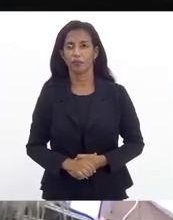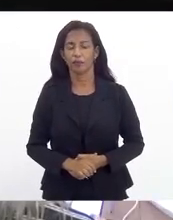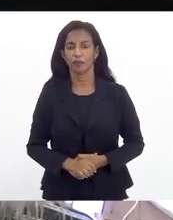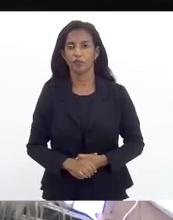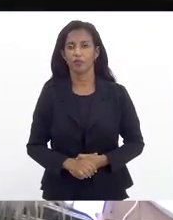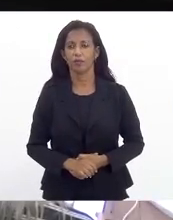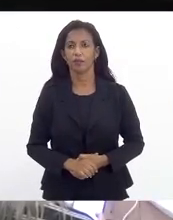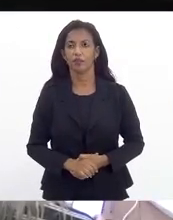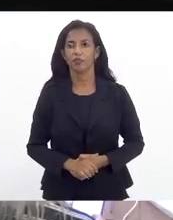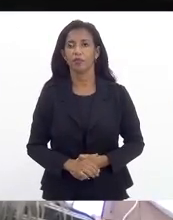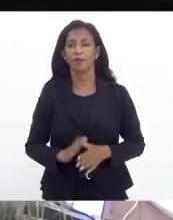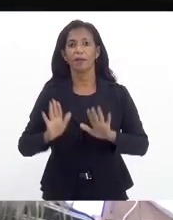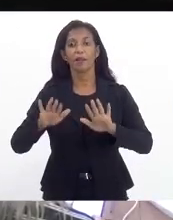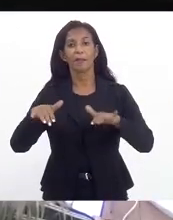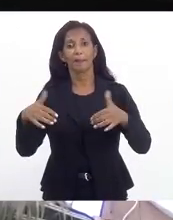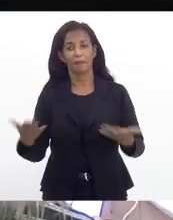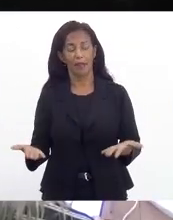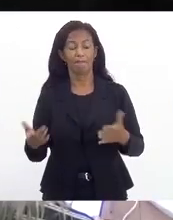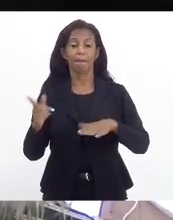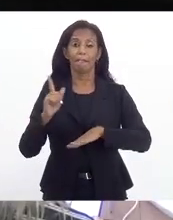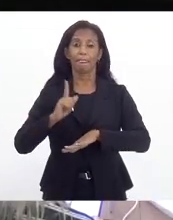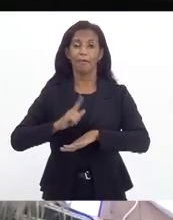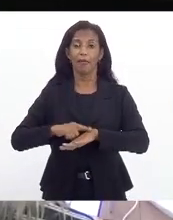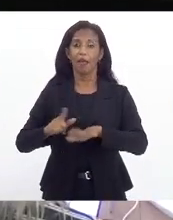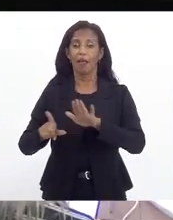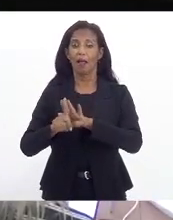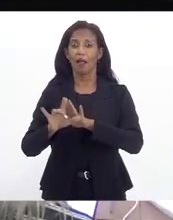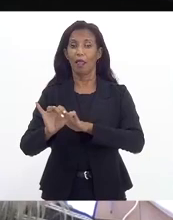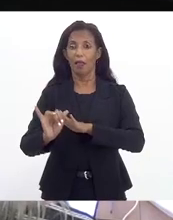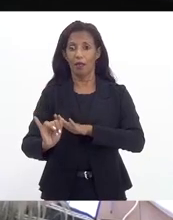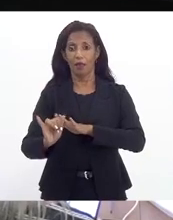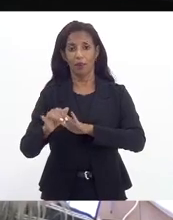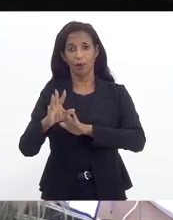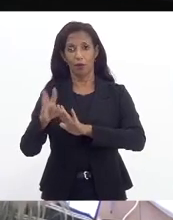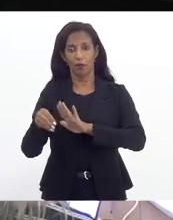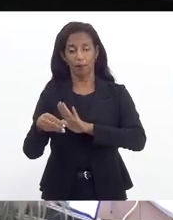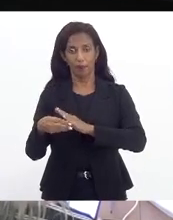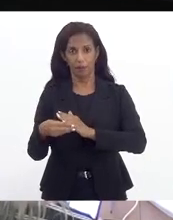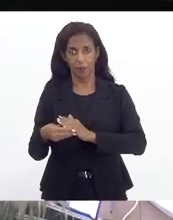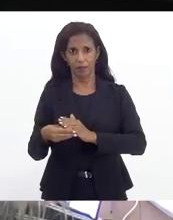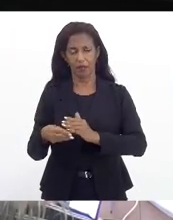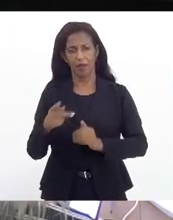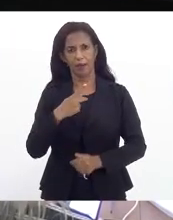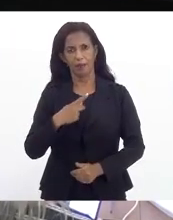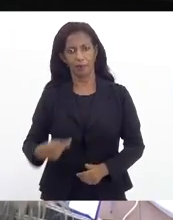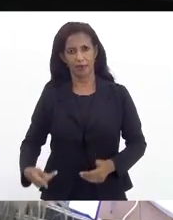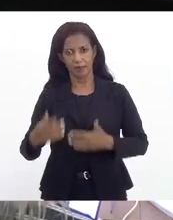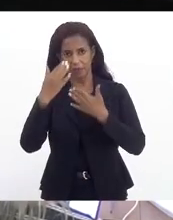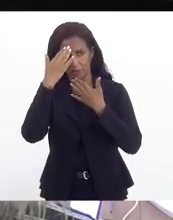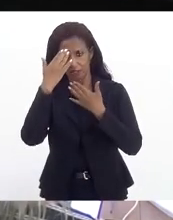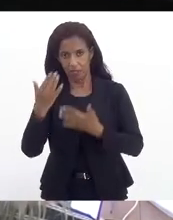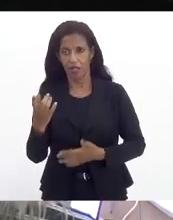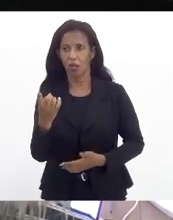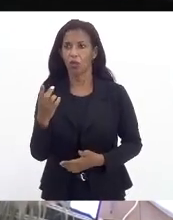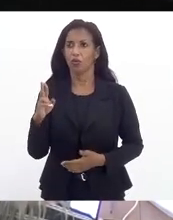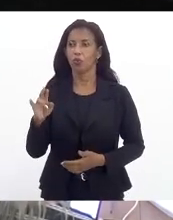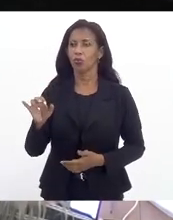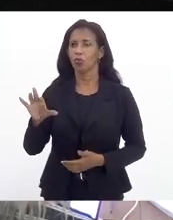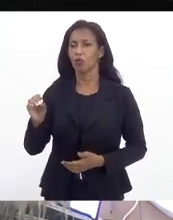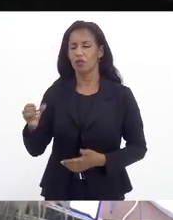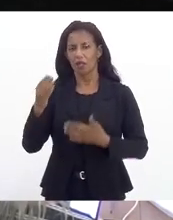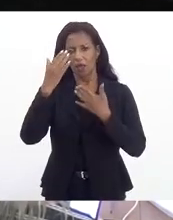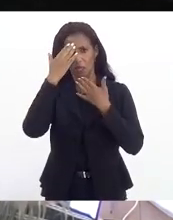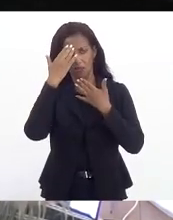Bem Esgotada então A questão da lei complementar A presidência Agradece a presença Do Dr. Sérgio Aureliano